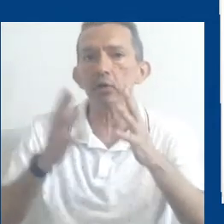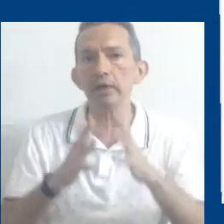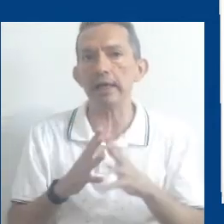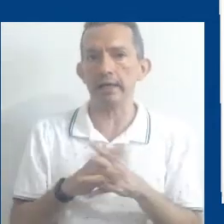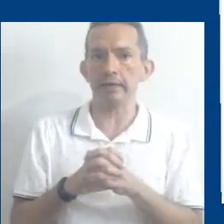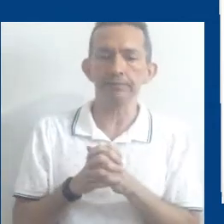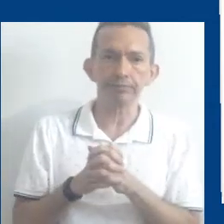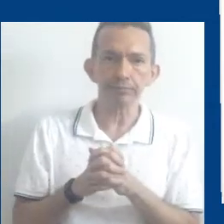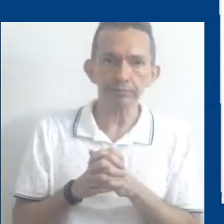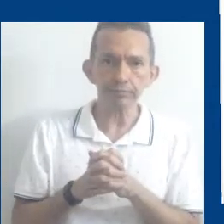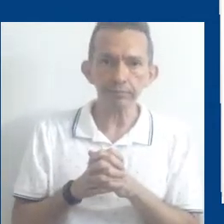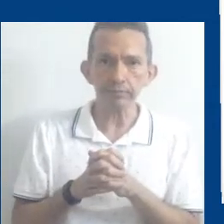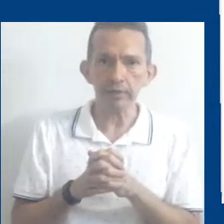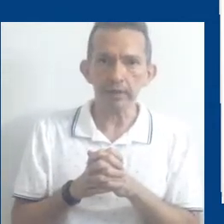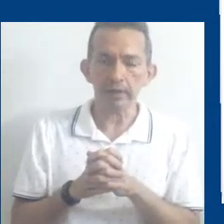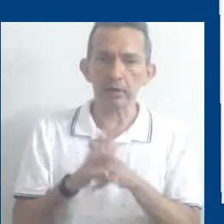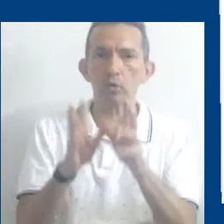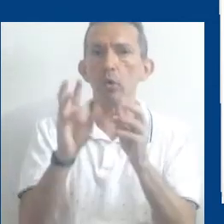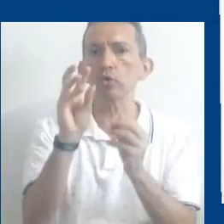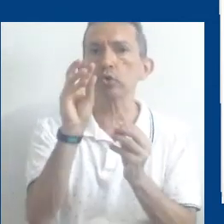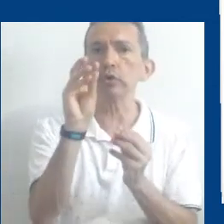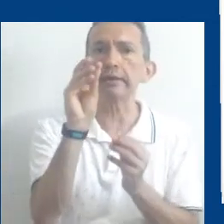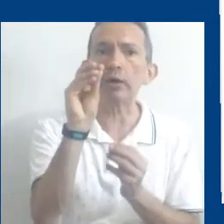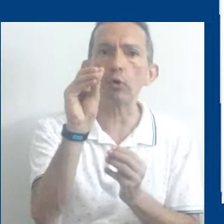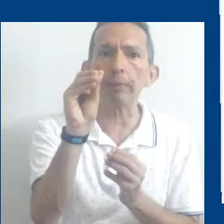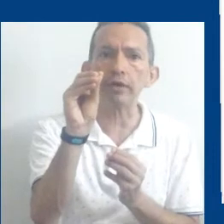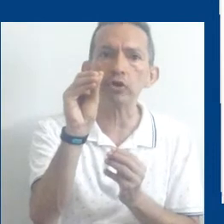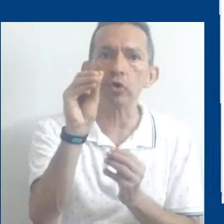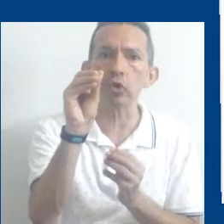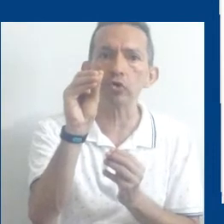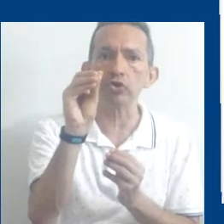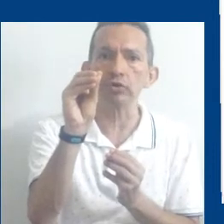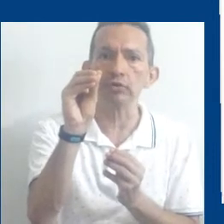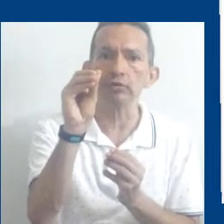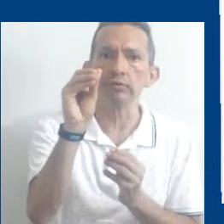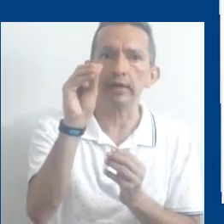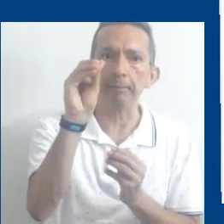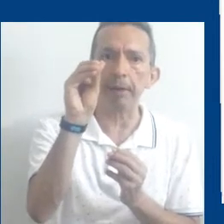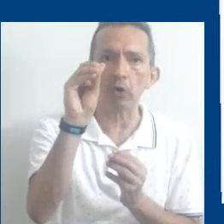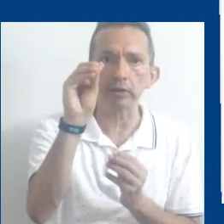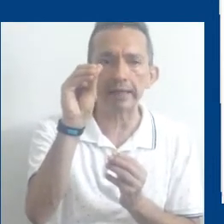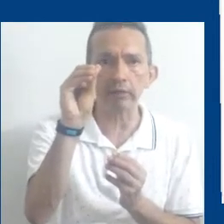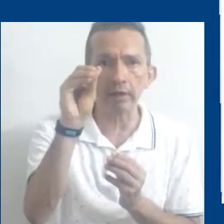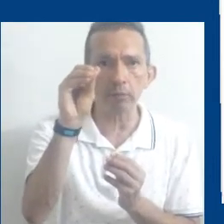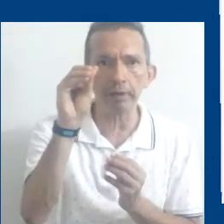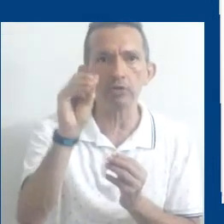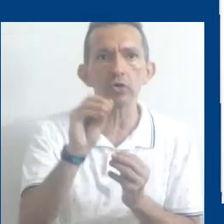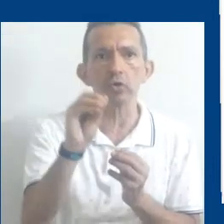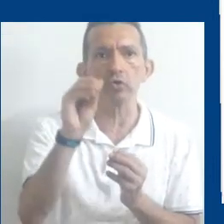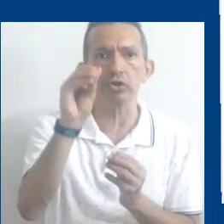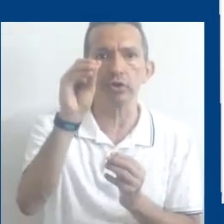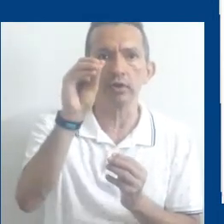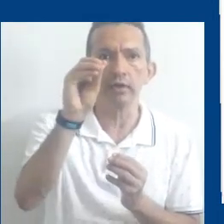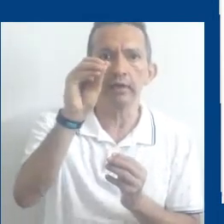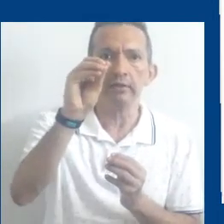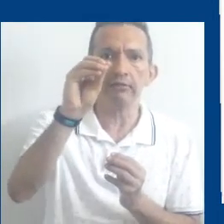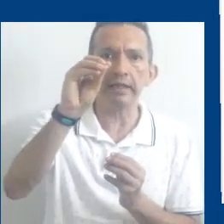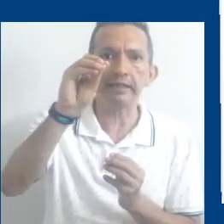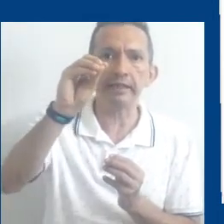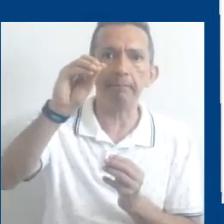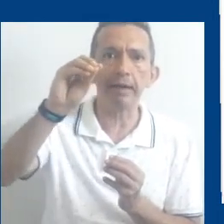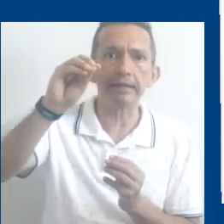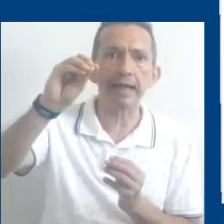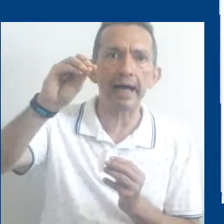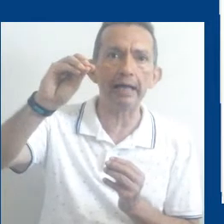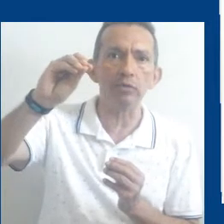secreção celular. Então, tudo que está no complexo de Golgi, que é empacotado lá no complexo de Golgi,